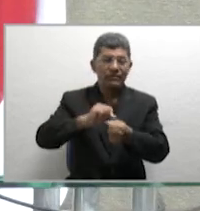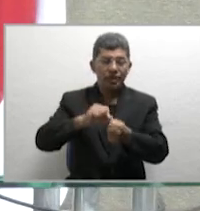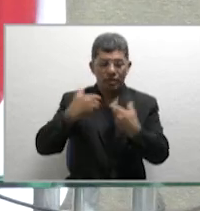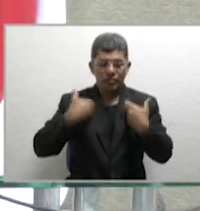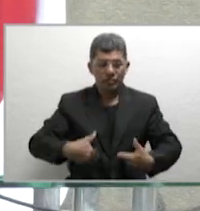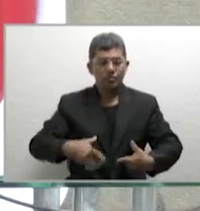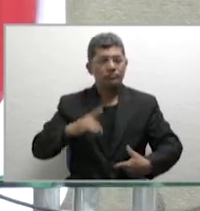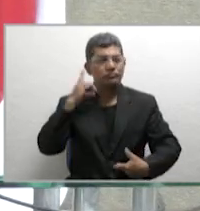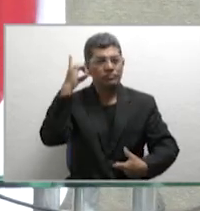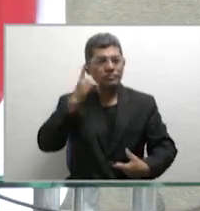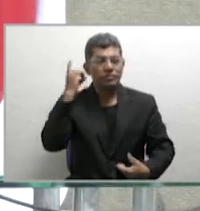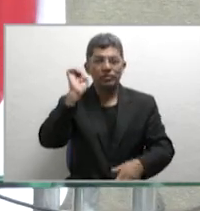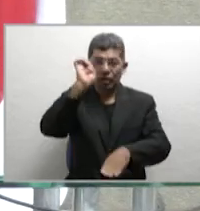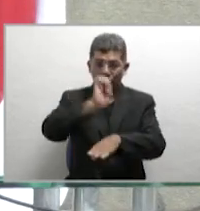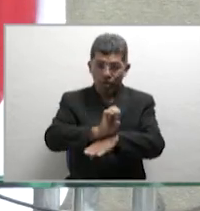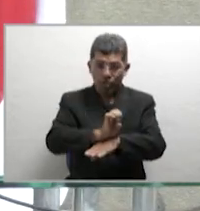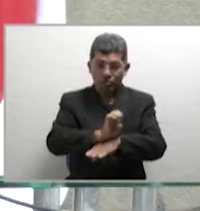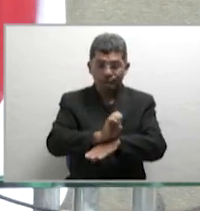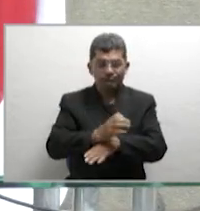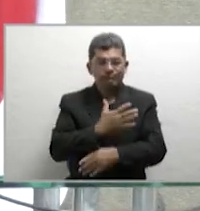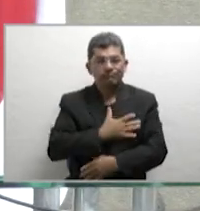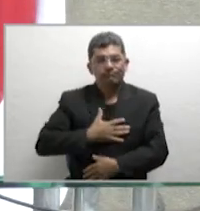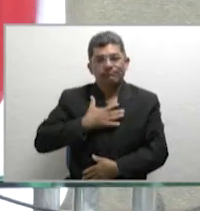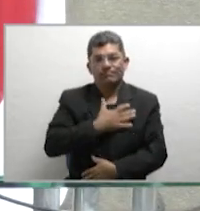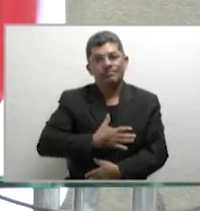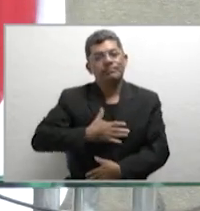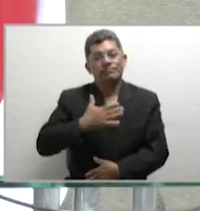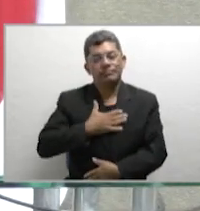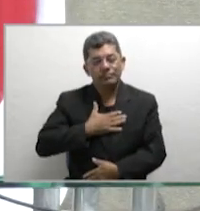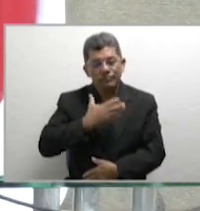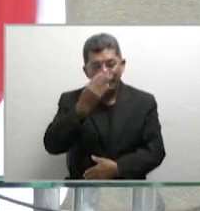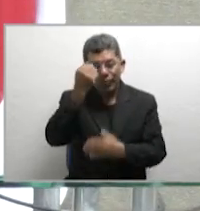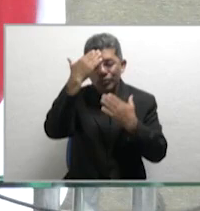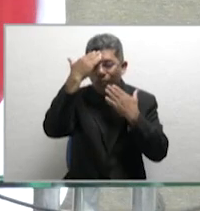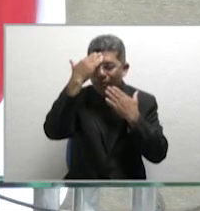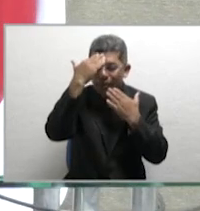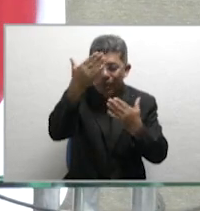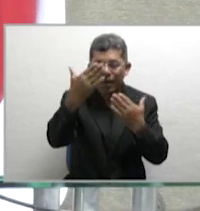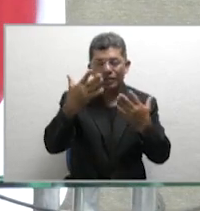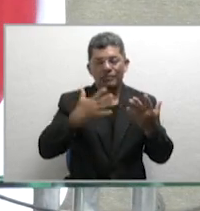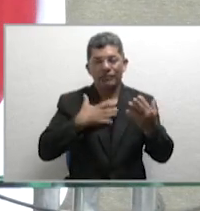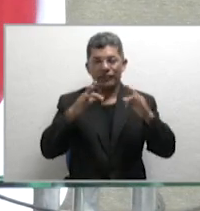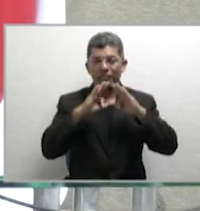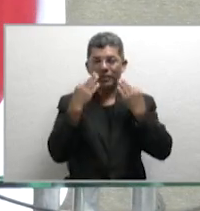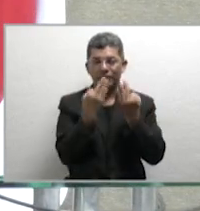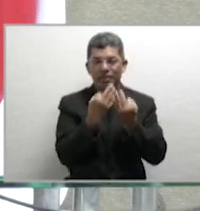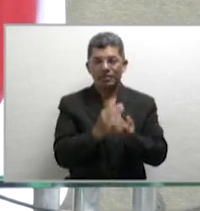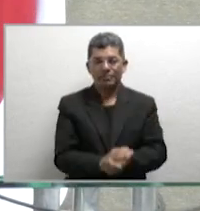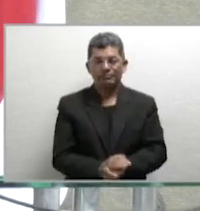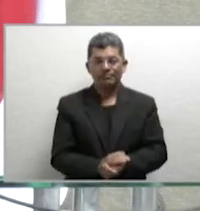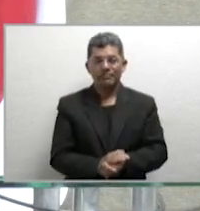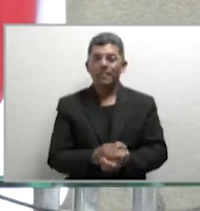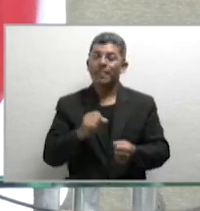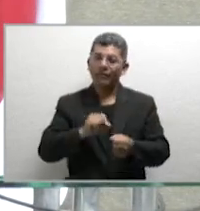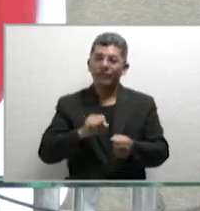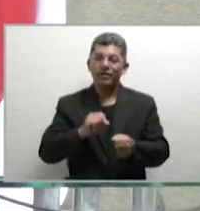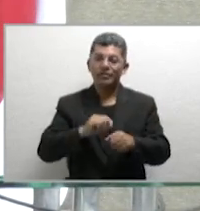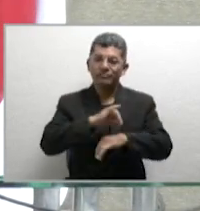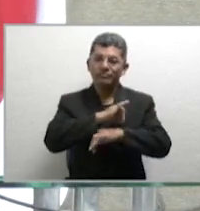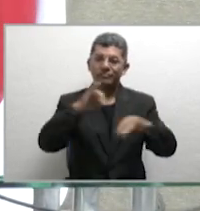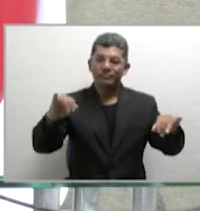um deputado estadual, que é uma honra para mim. Muito obrigado, minha família, e eu faço menção